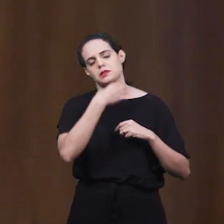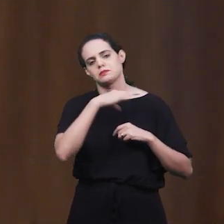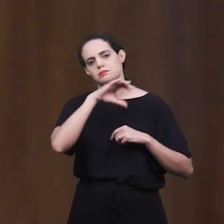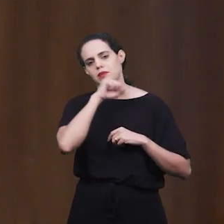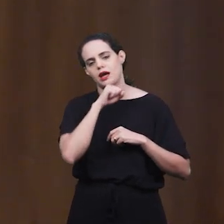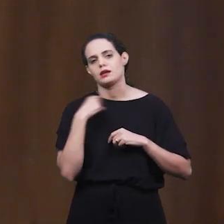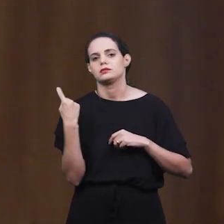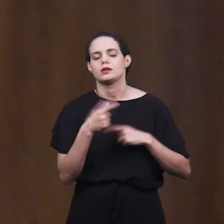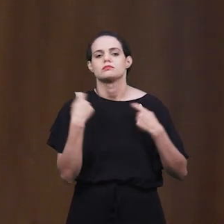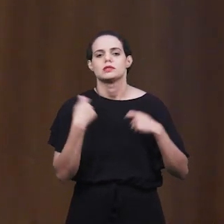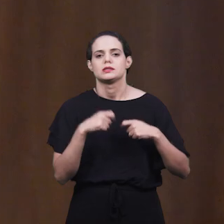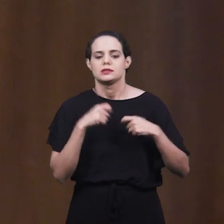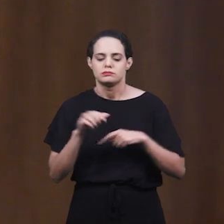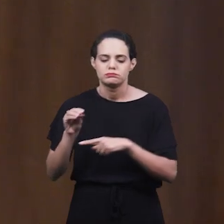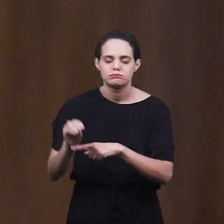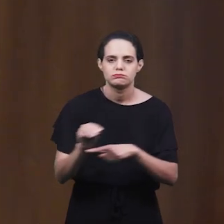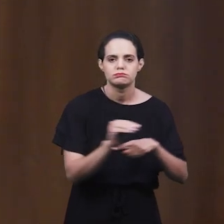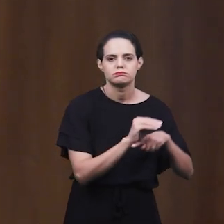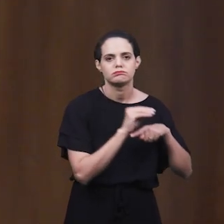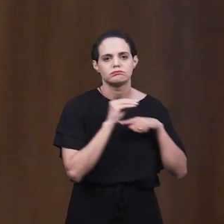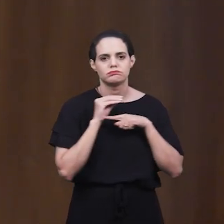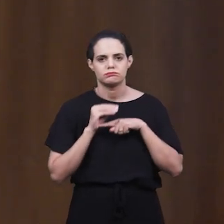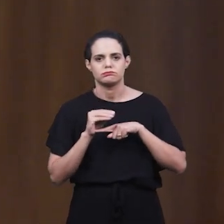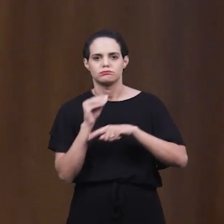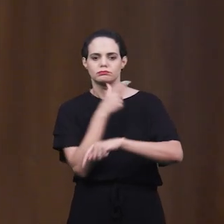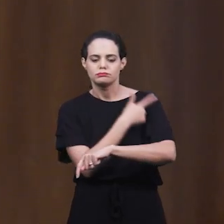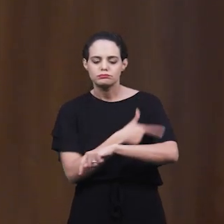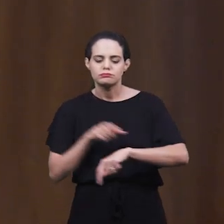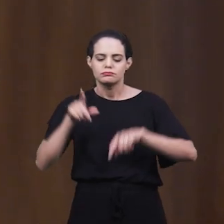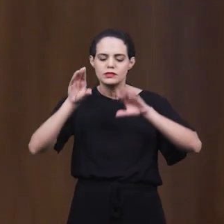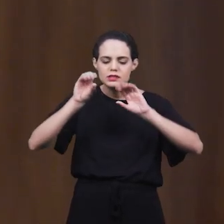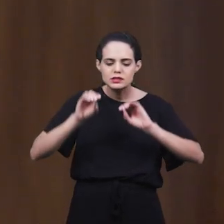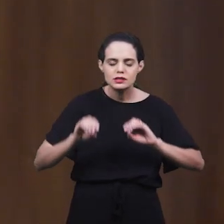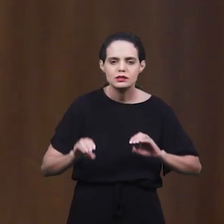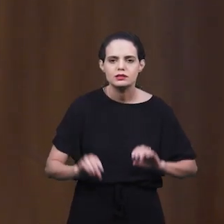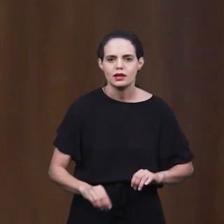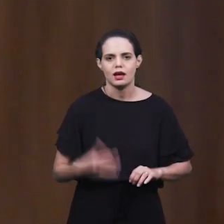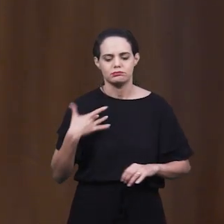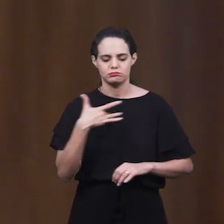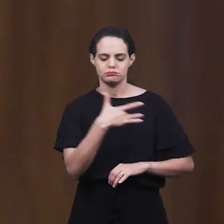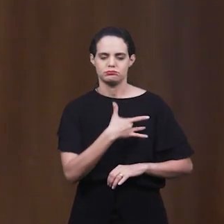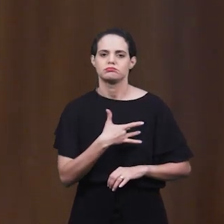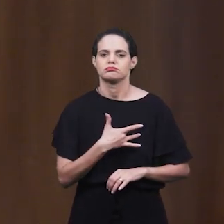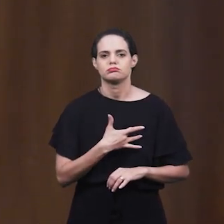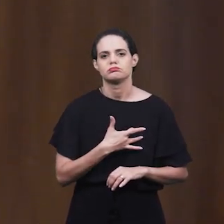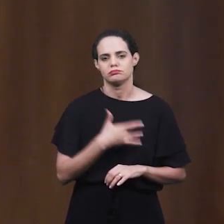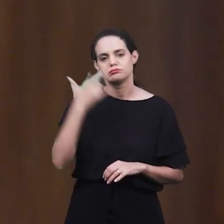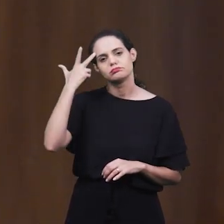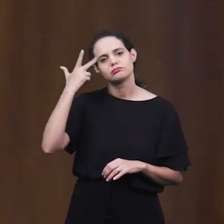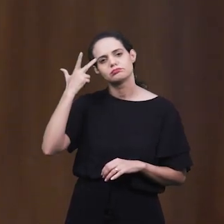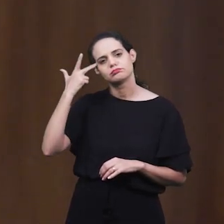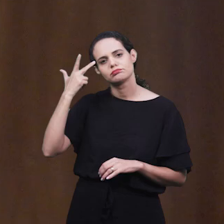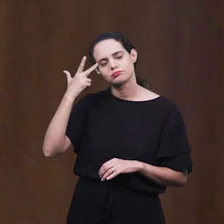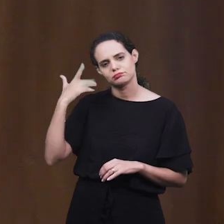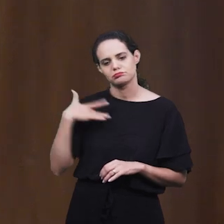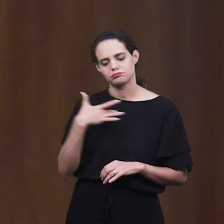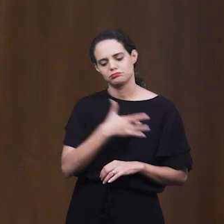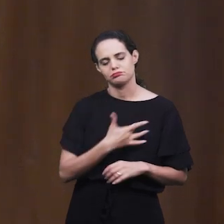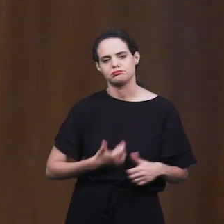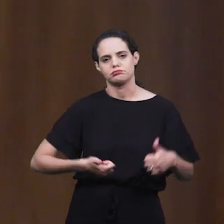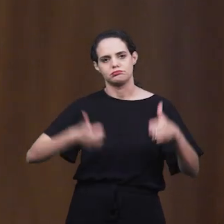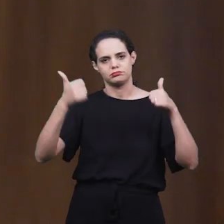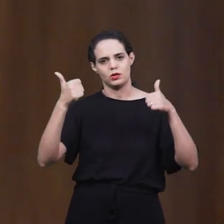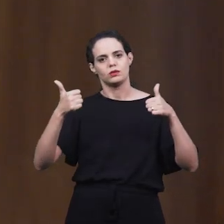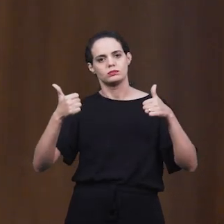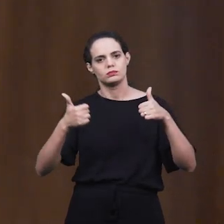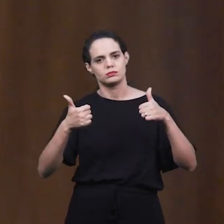educar e criar bons hábitos que vão ser seguidos por uma vida toda. Mas já iniciando na infância, né, que é o